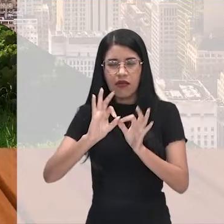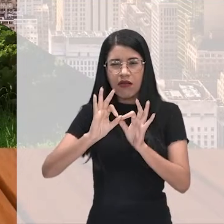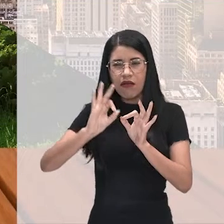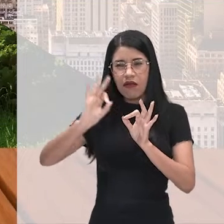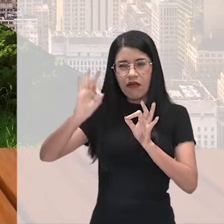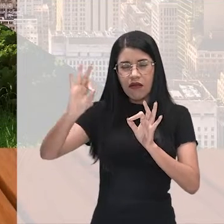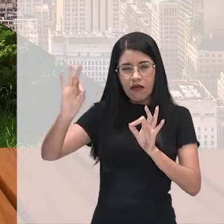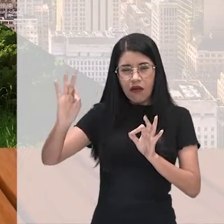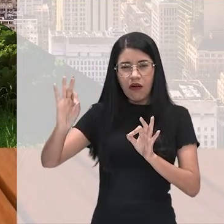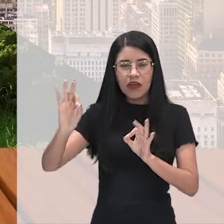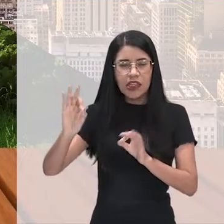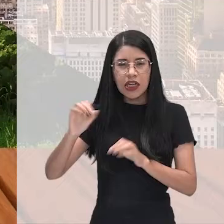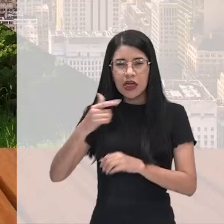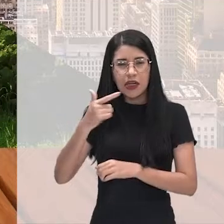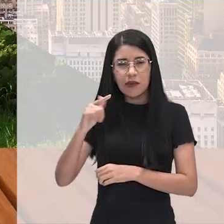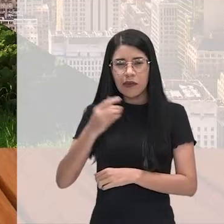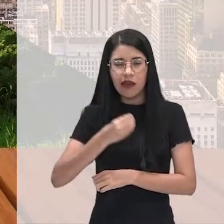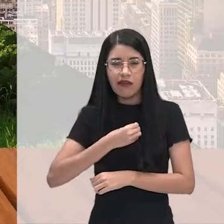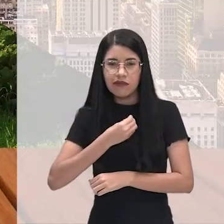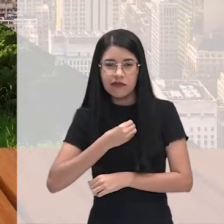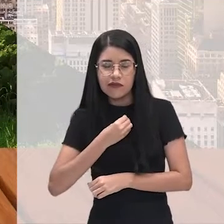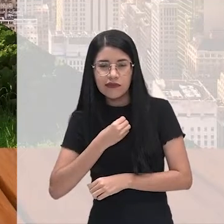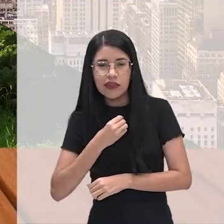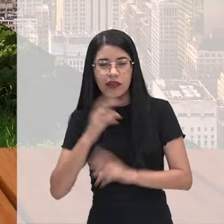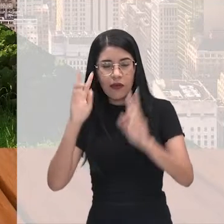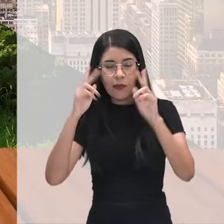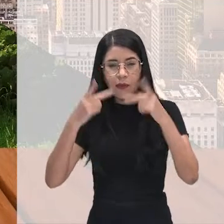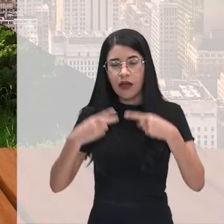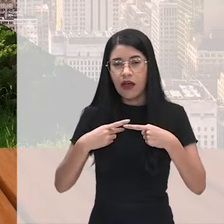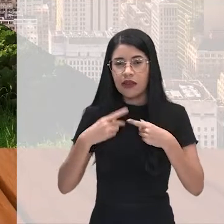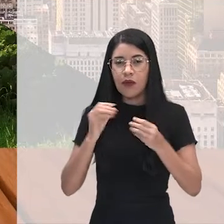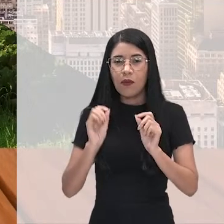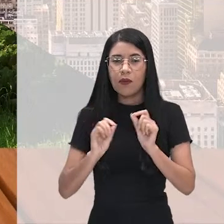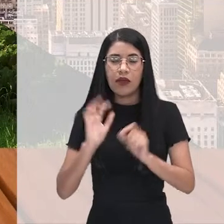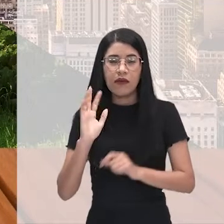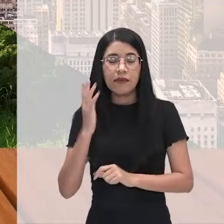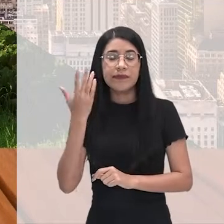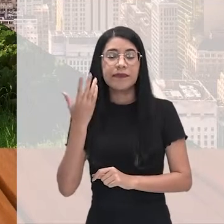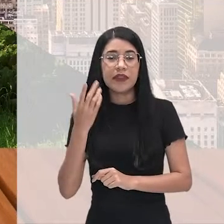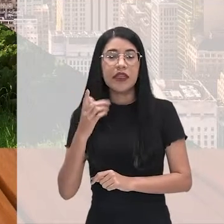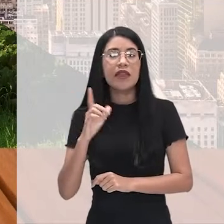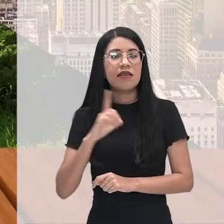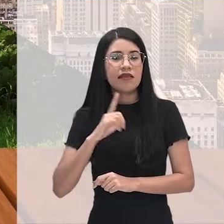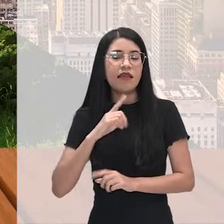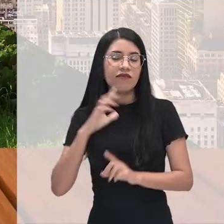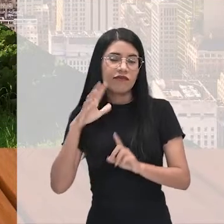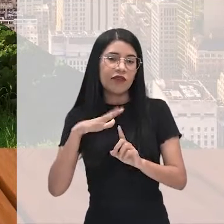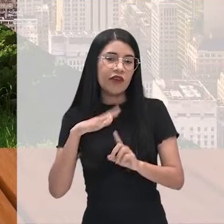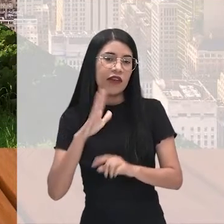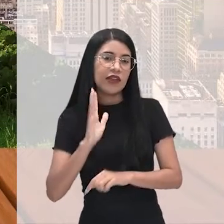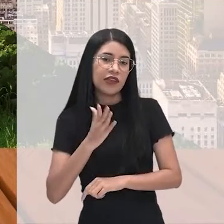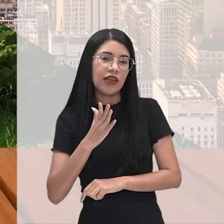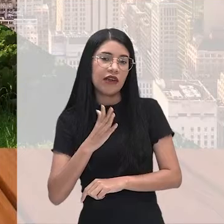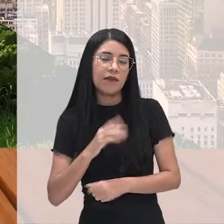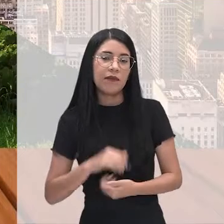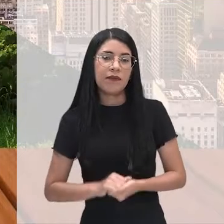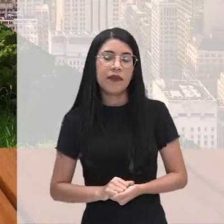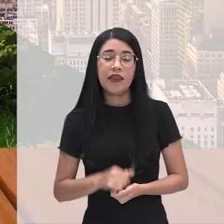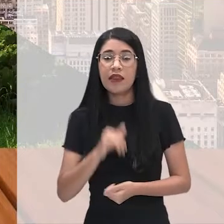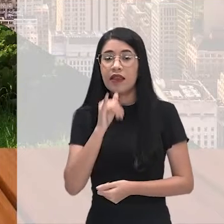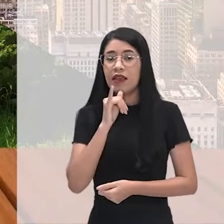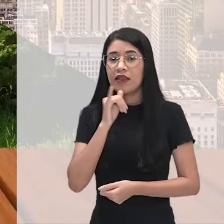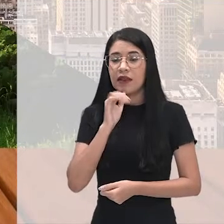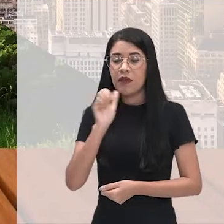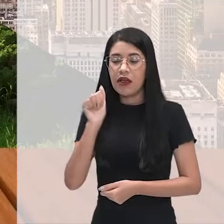o homem ele não está presente, os efeitos das nossas ações já se fazem valer nesses lugares. Como, por exemplo,